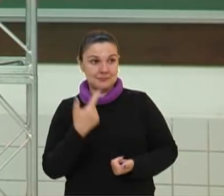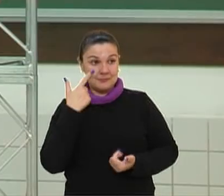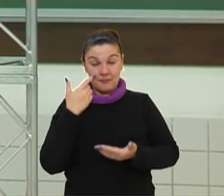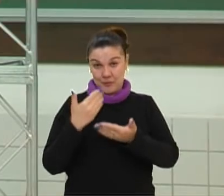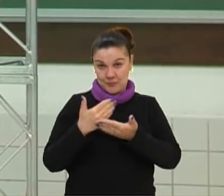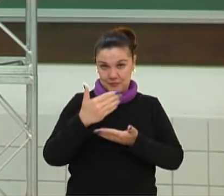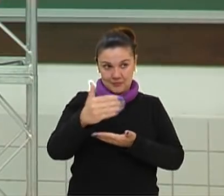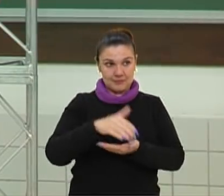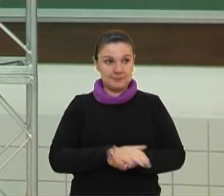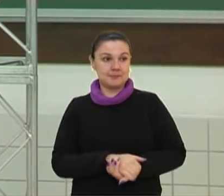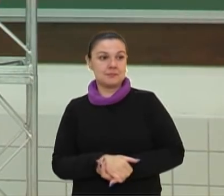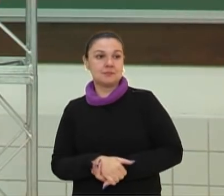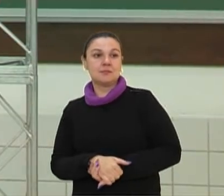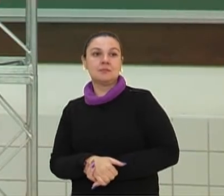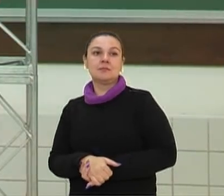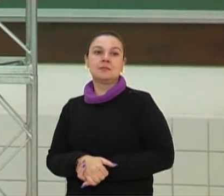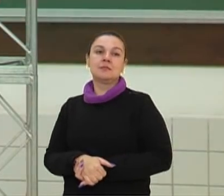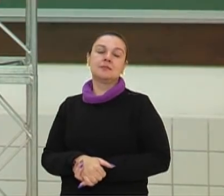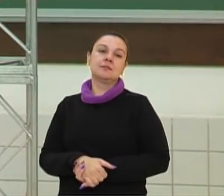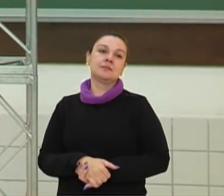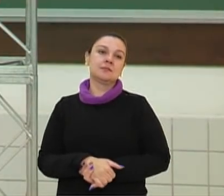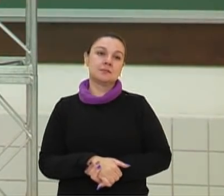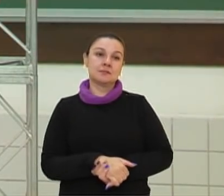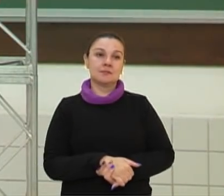continuar então? Vamos lá.